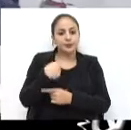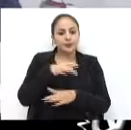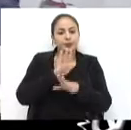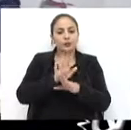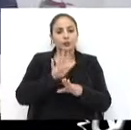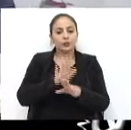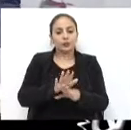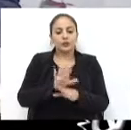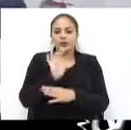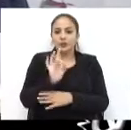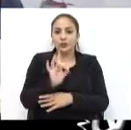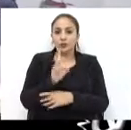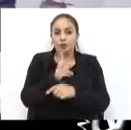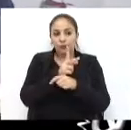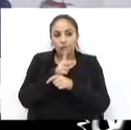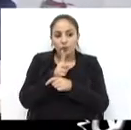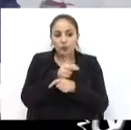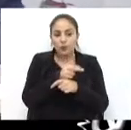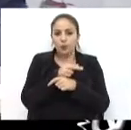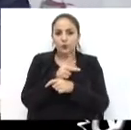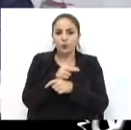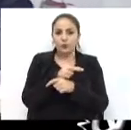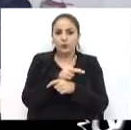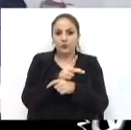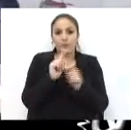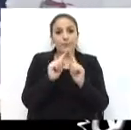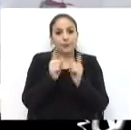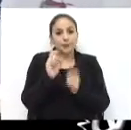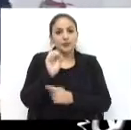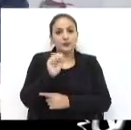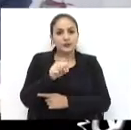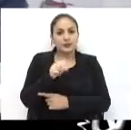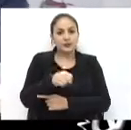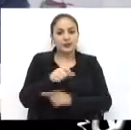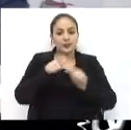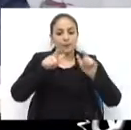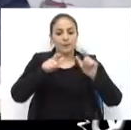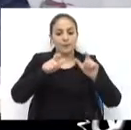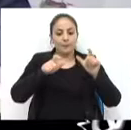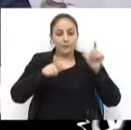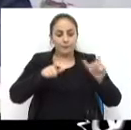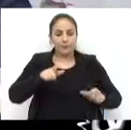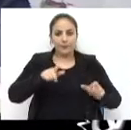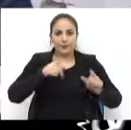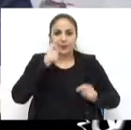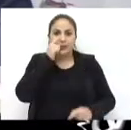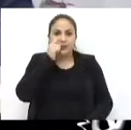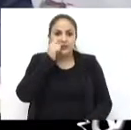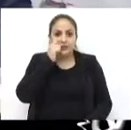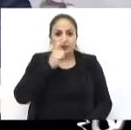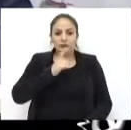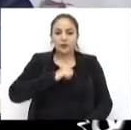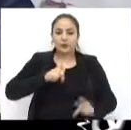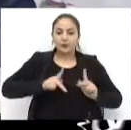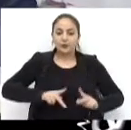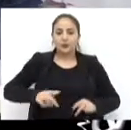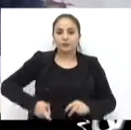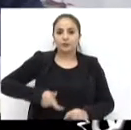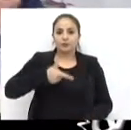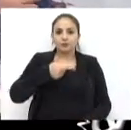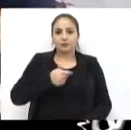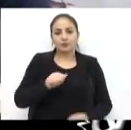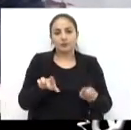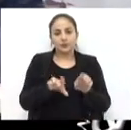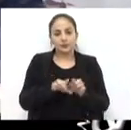ajudar através não só das câmaras de monitoramento, vereador Ufa, mas sim da vigilância armada, colocando profissionais lá. E